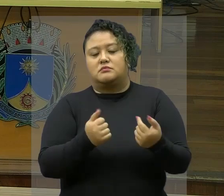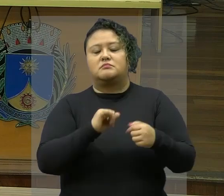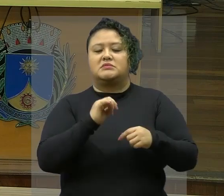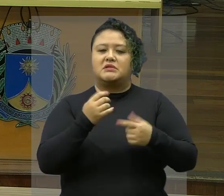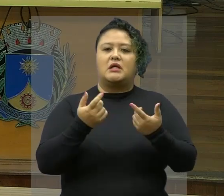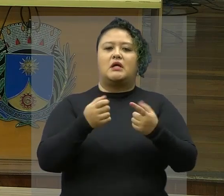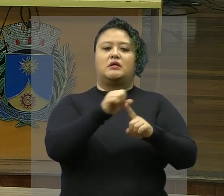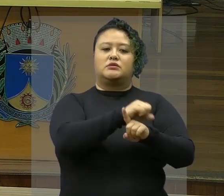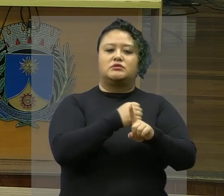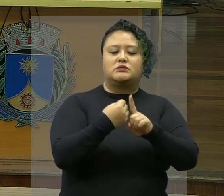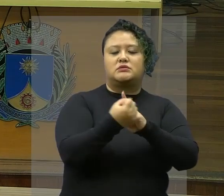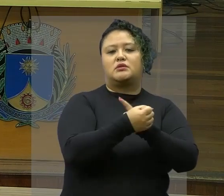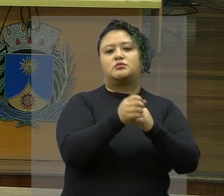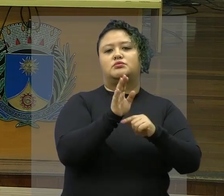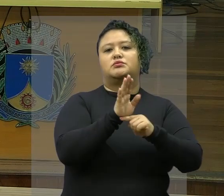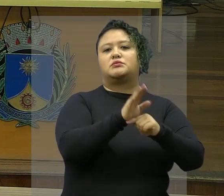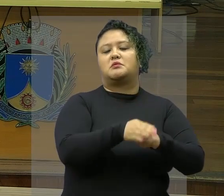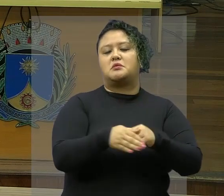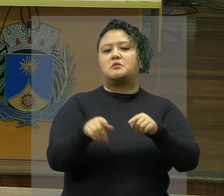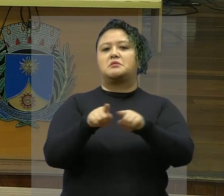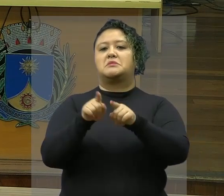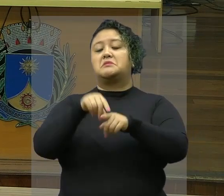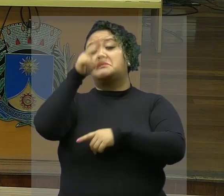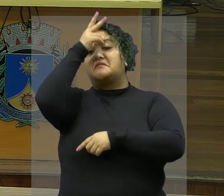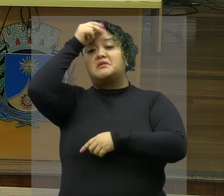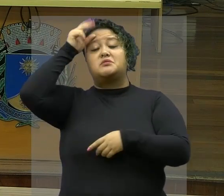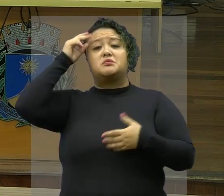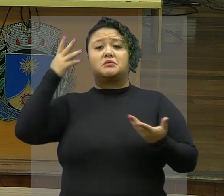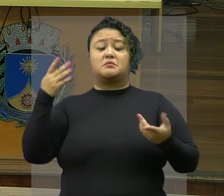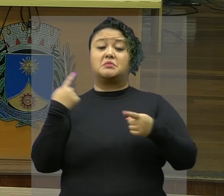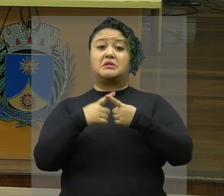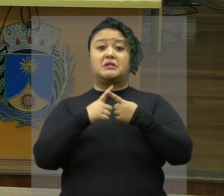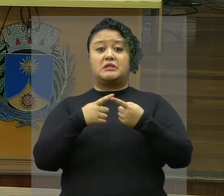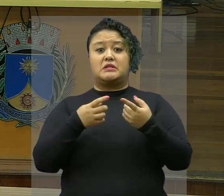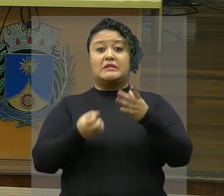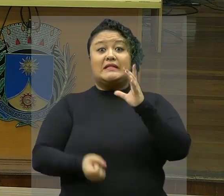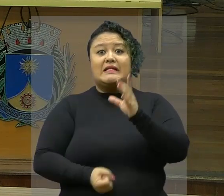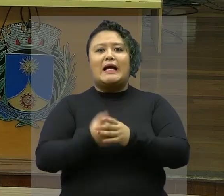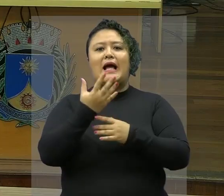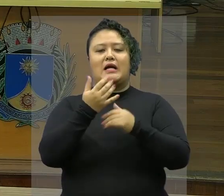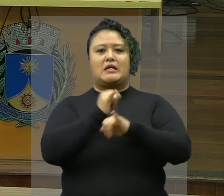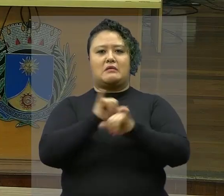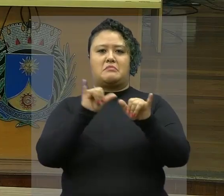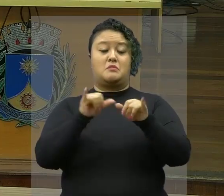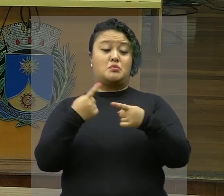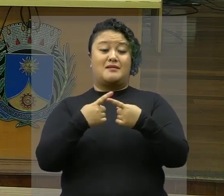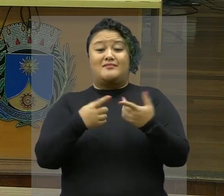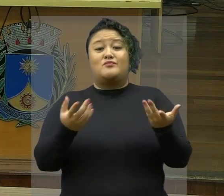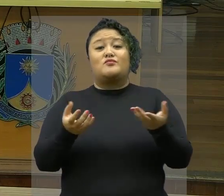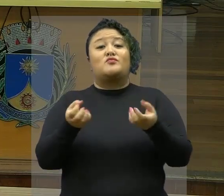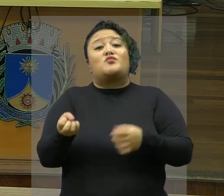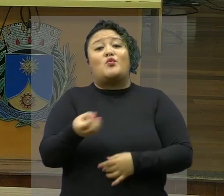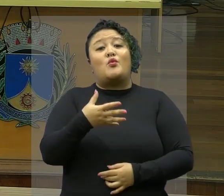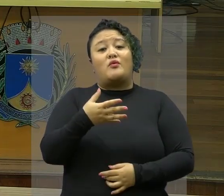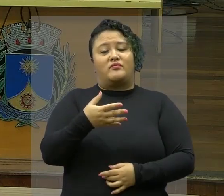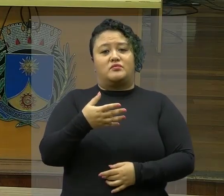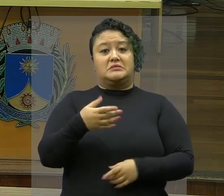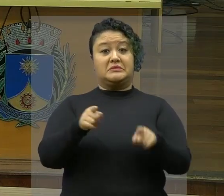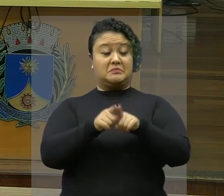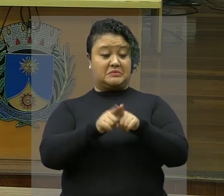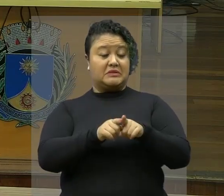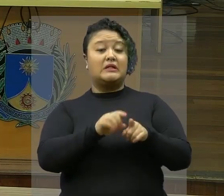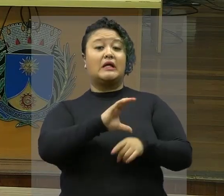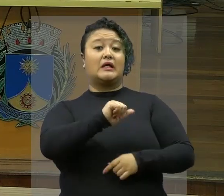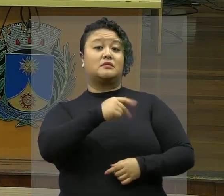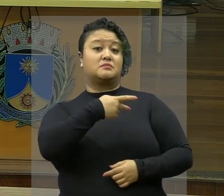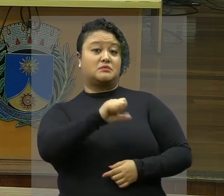redes sociais, né, ou mesmo criar, porque é muito novo, né, tudo, e aí a gente contar com o apoio também do CAPES